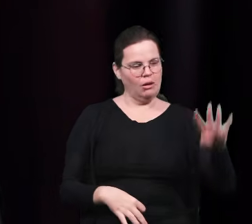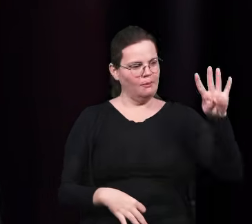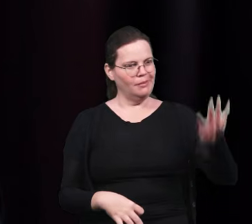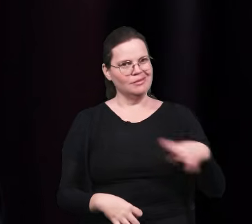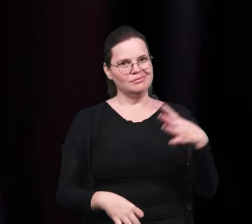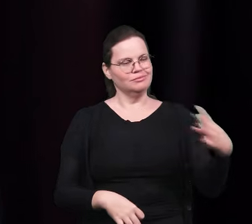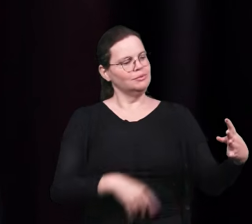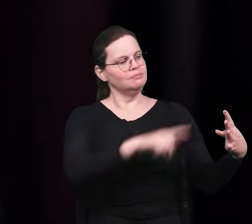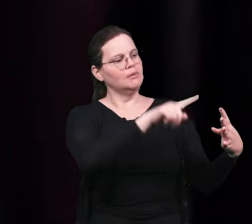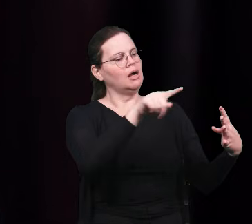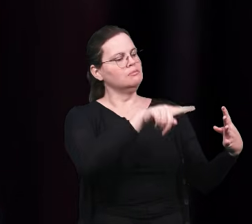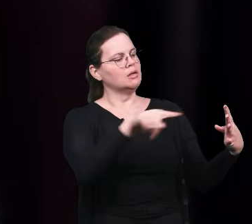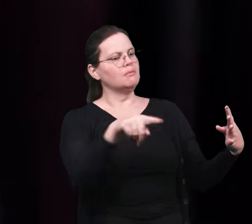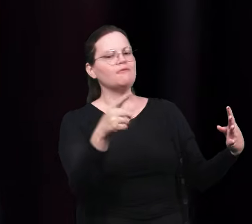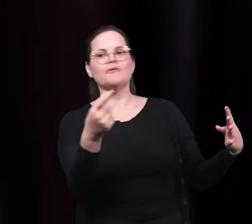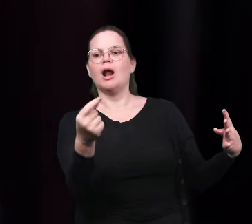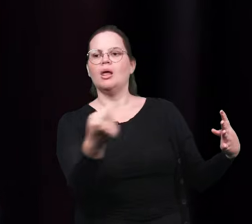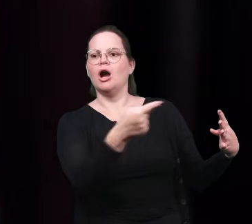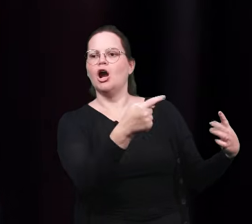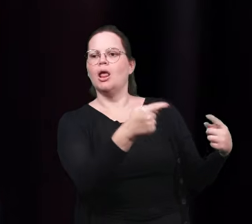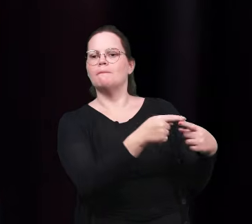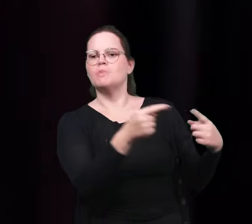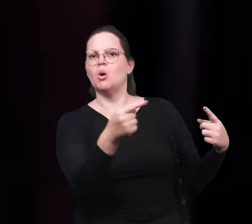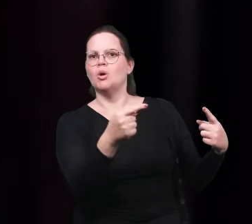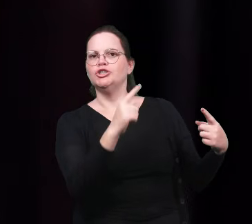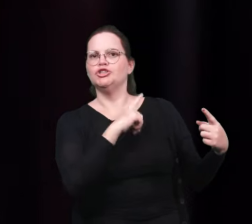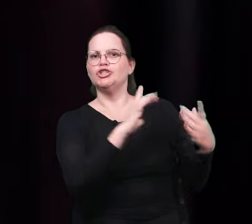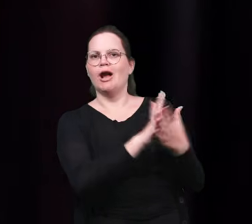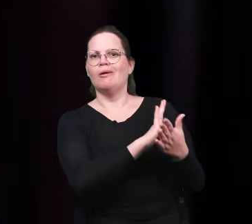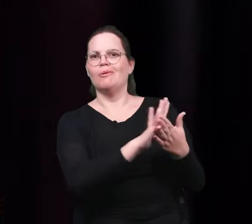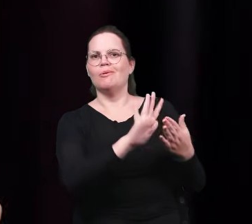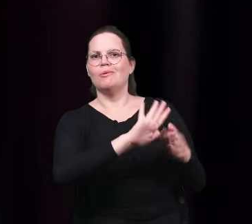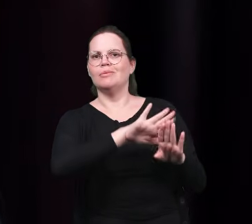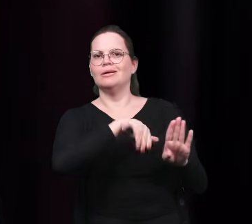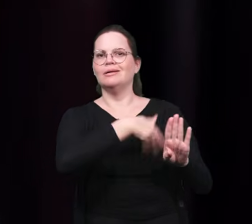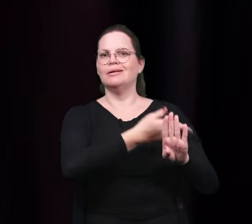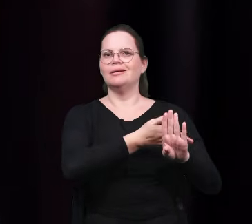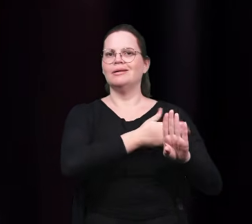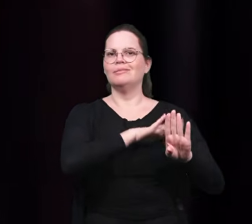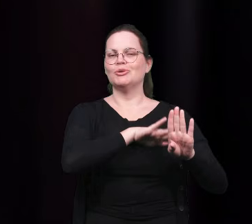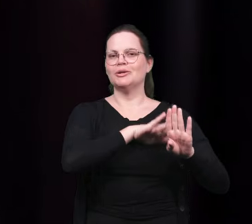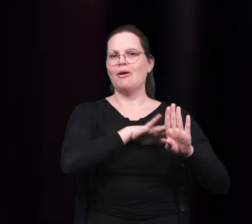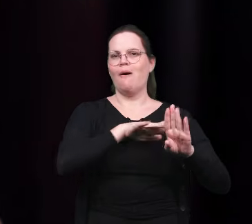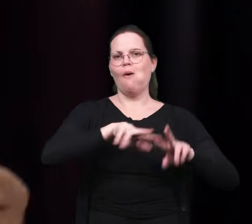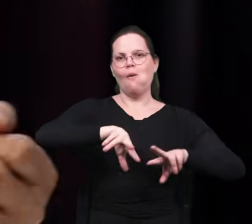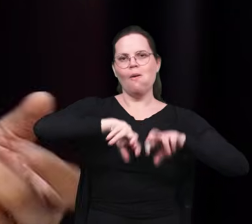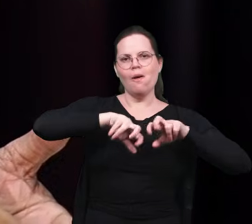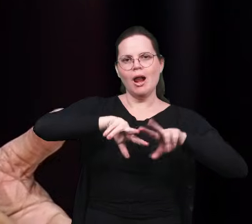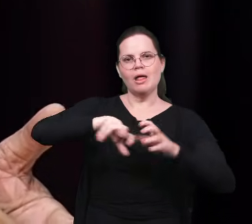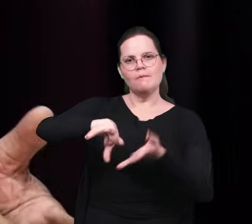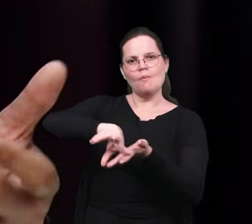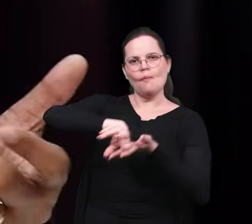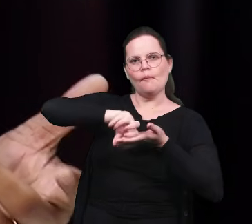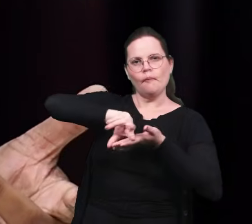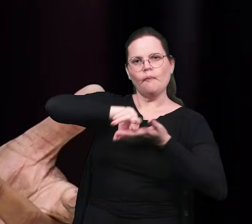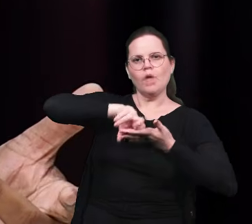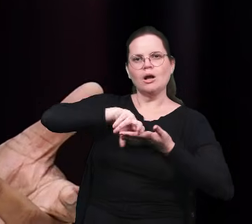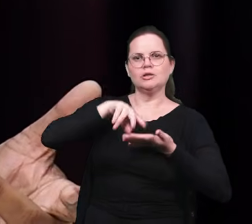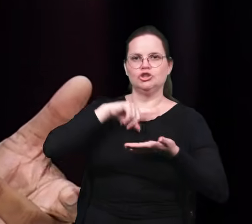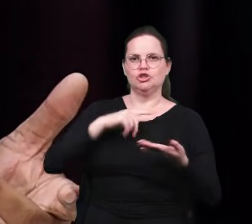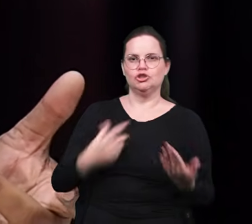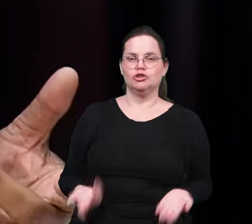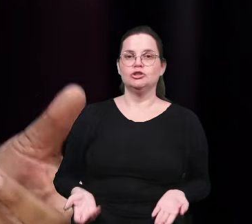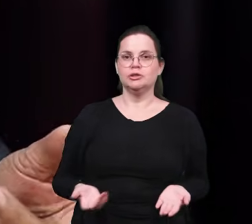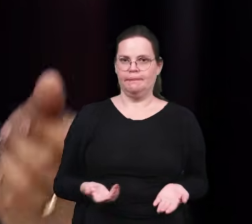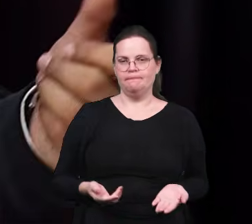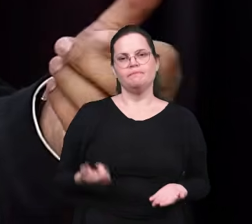dada de Roma a ele, era uma exploração legalizada. Então, ele tinha a ordem e a autorização